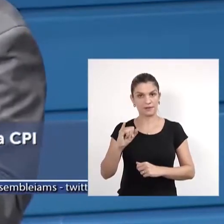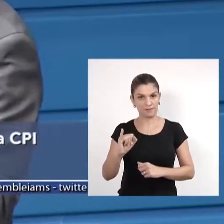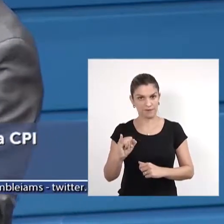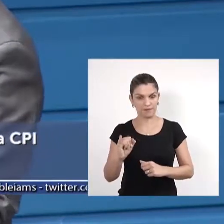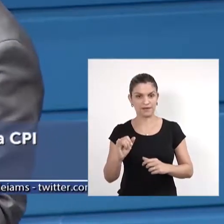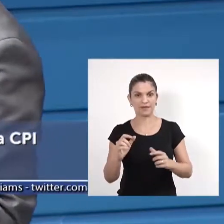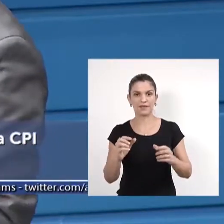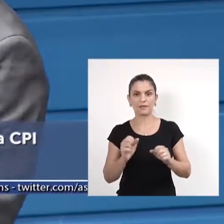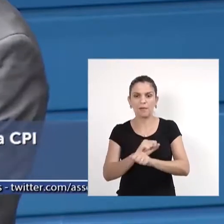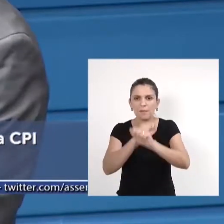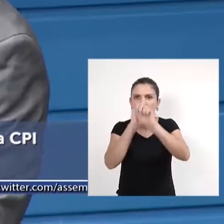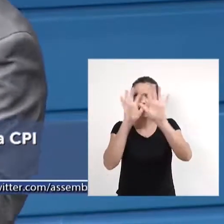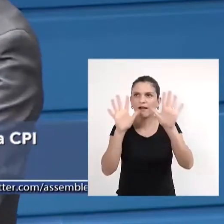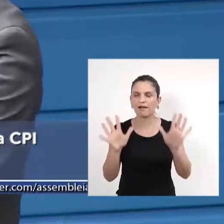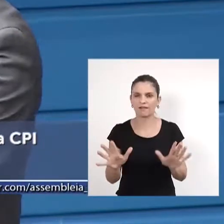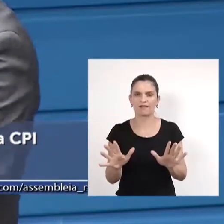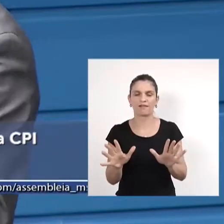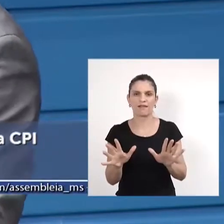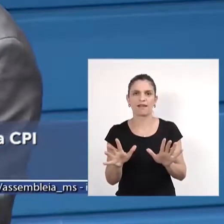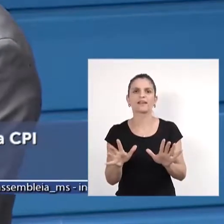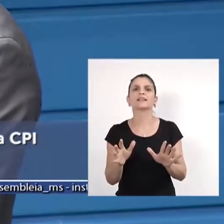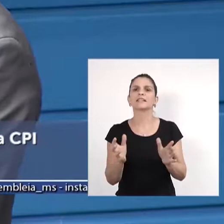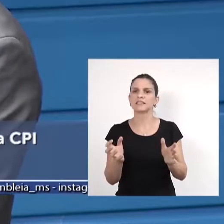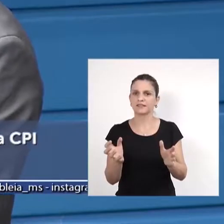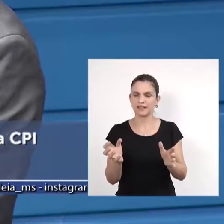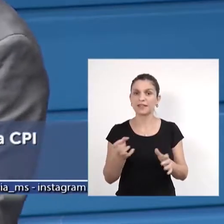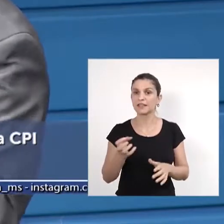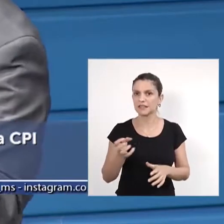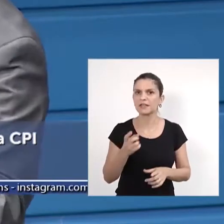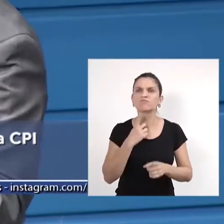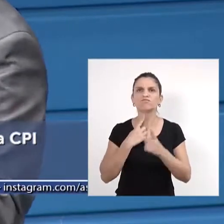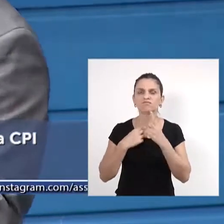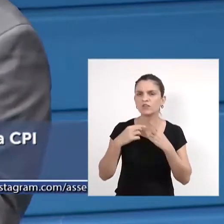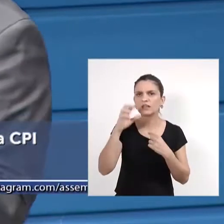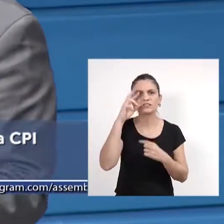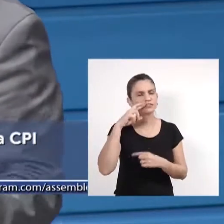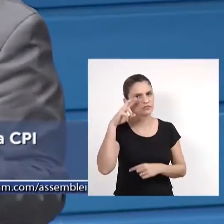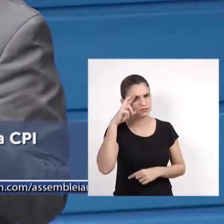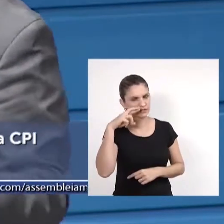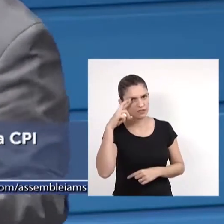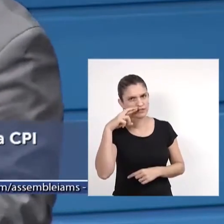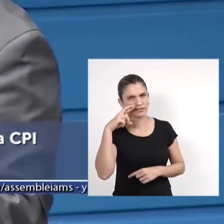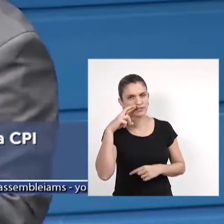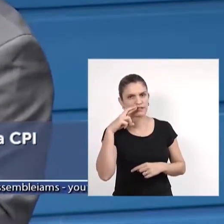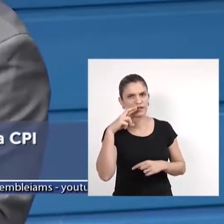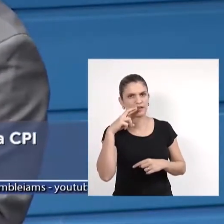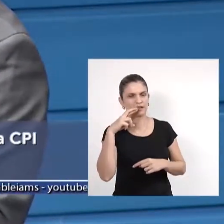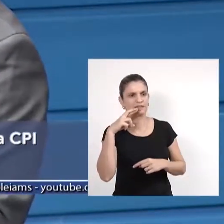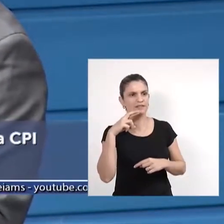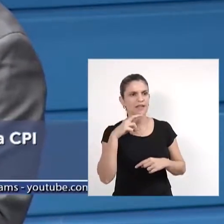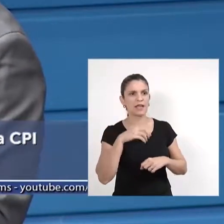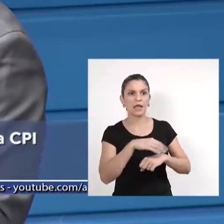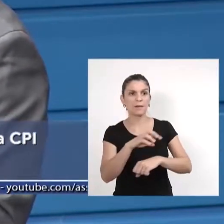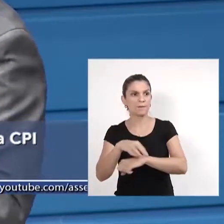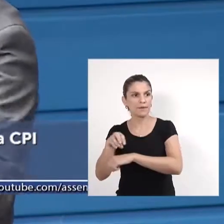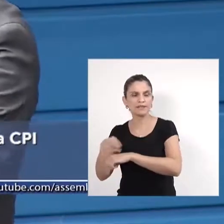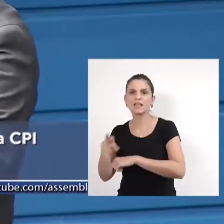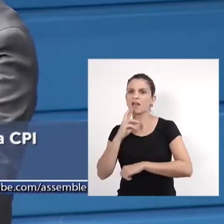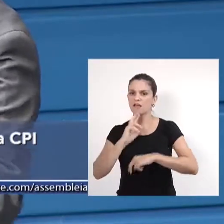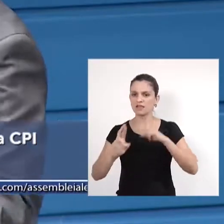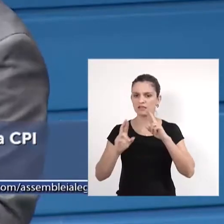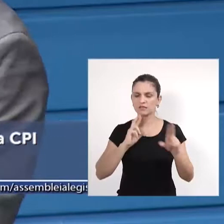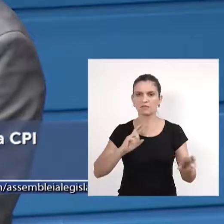de que nós queremos fiscalizar, nós queremos investigar e, sobretudo, queremos oferecer respostas, não